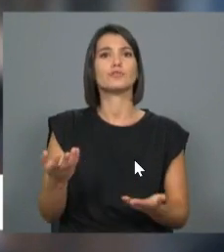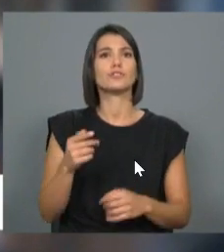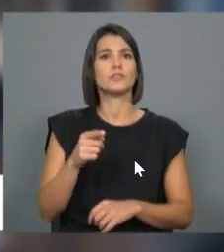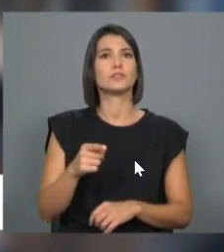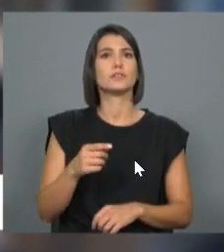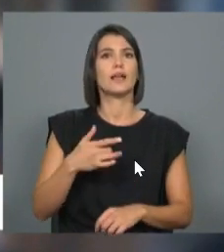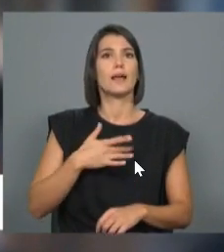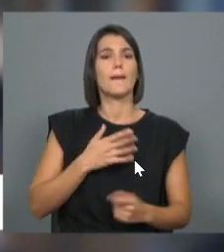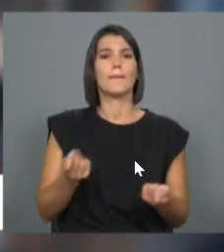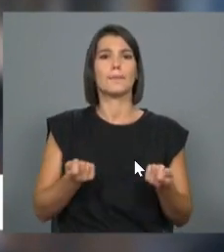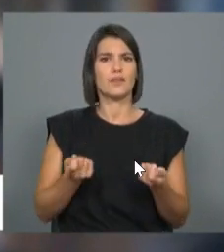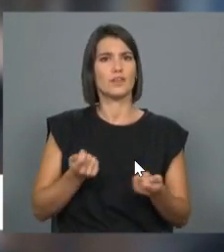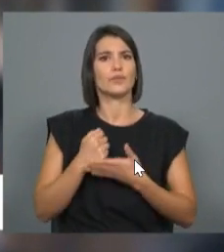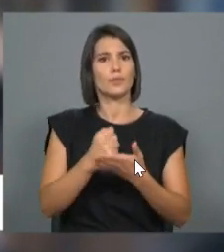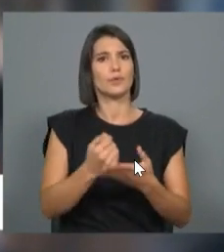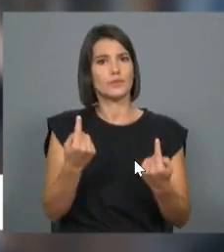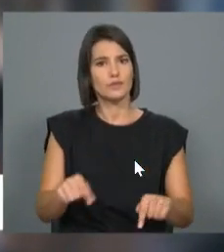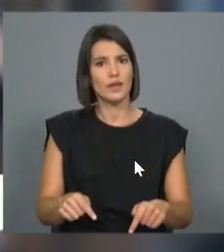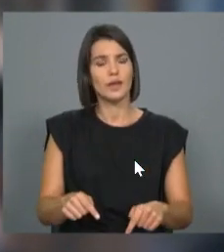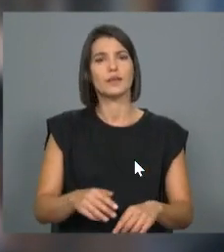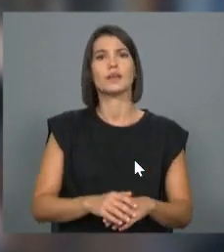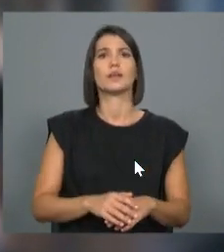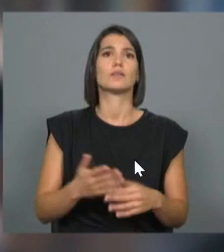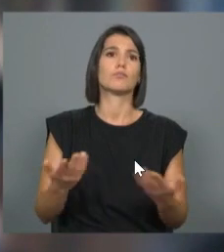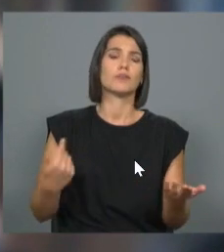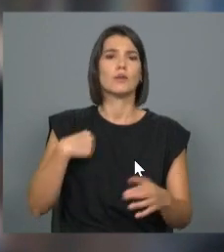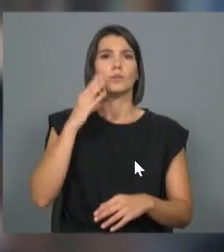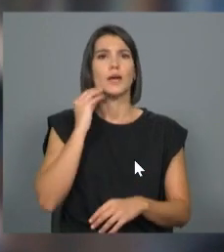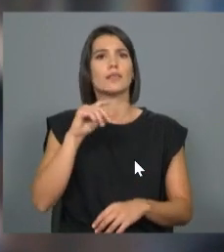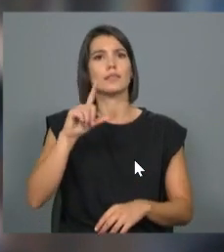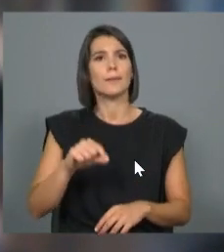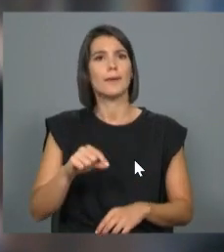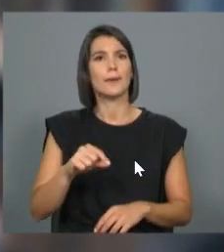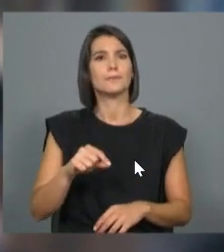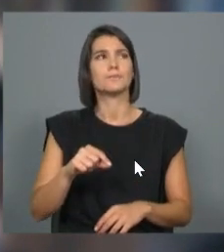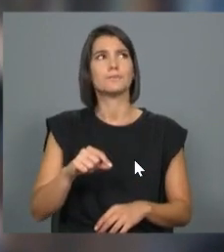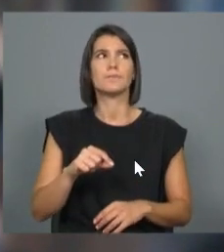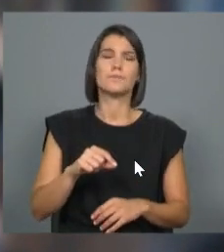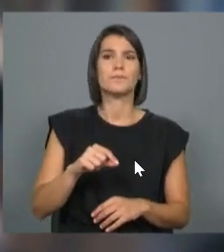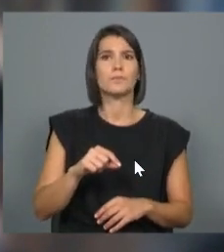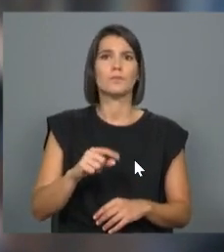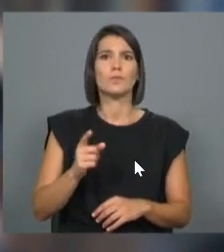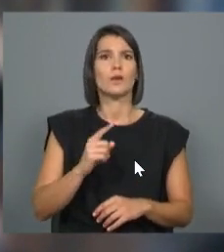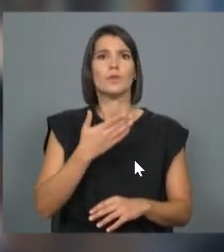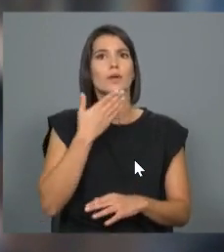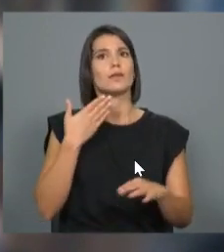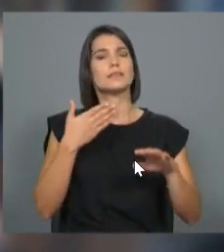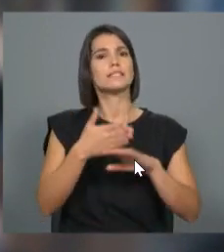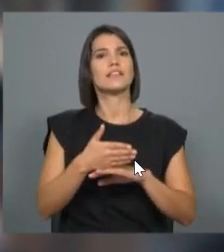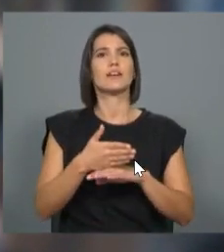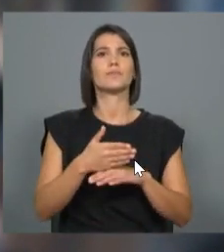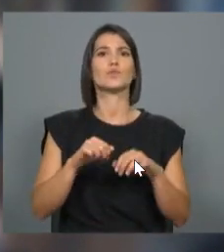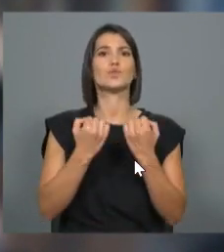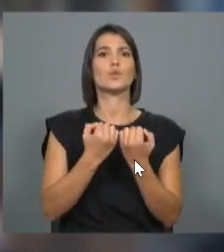os empresários são incentivados, é um país, eu diria, talvez não tão acessível, para não ter uma classe